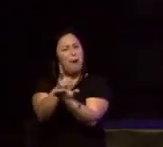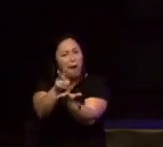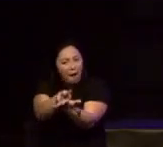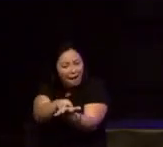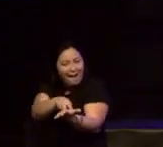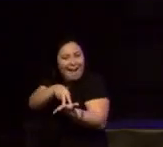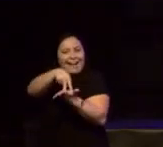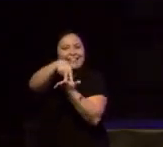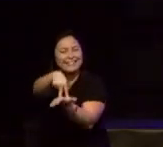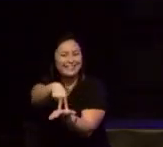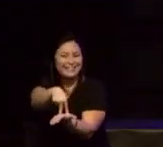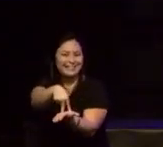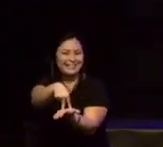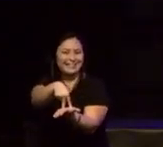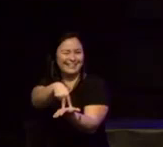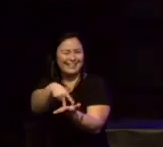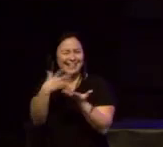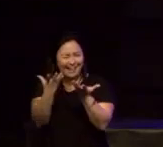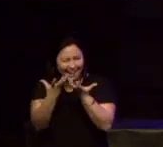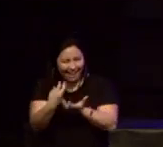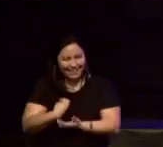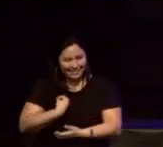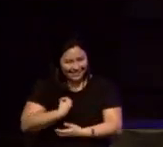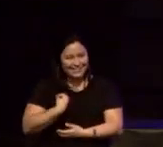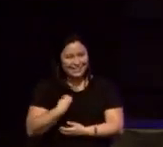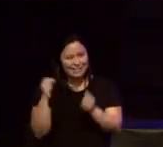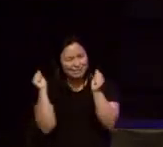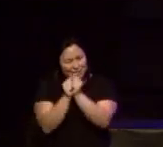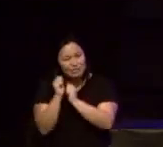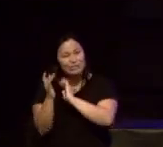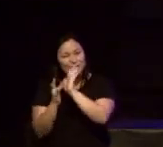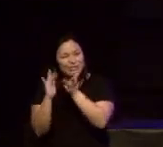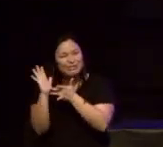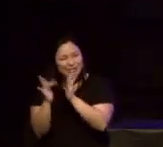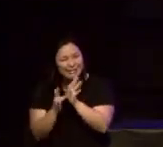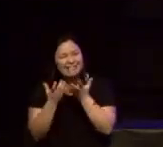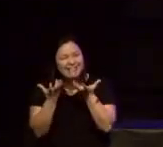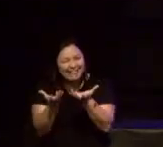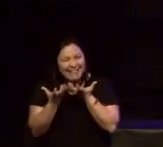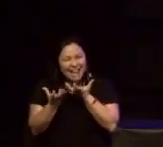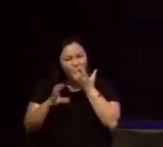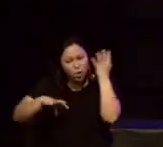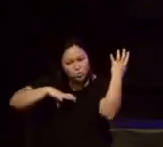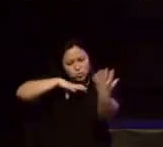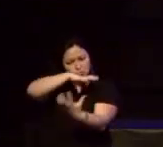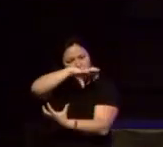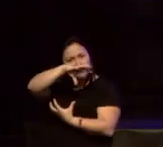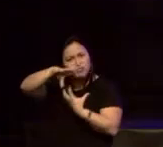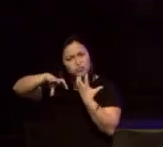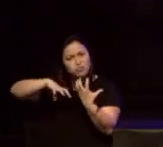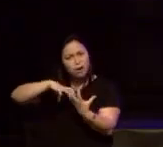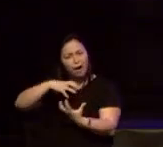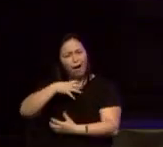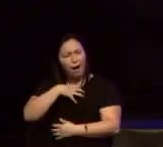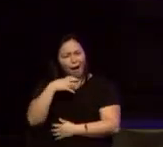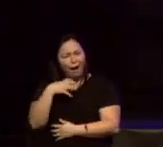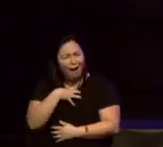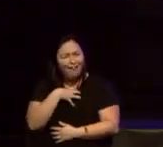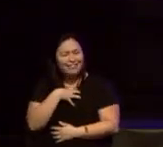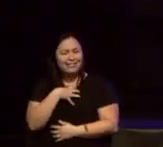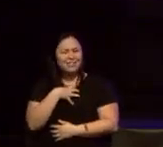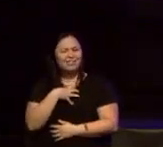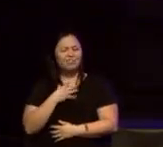Nada. Você quer fazer parte do que Ele tem feito? Você quer se envolver no que Deus está chamando você para se envolver? Ou você quer ficar de fora? Não, eu fico de